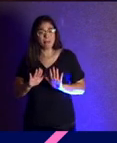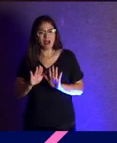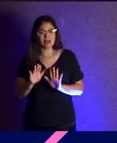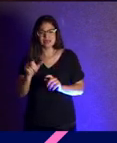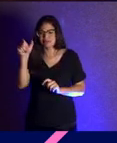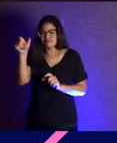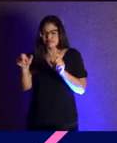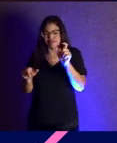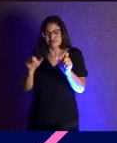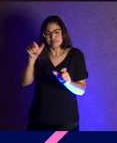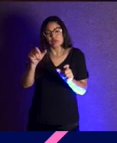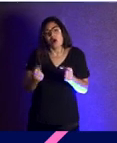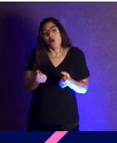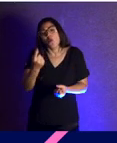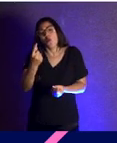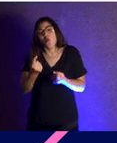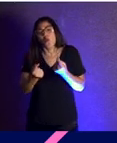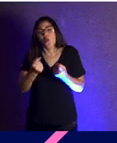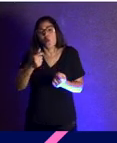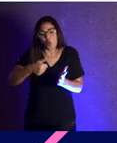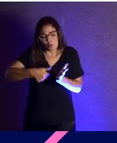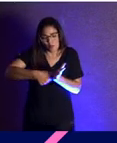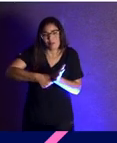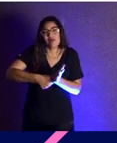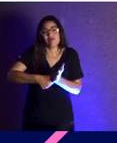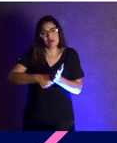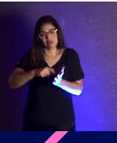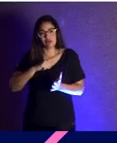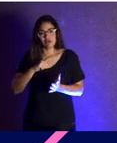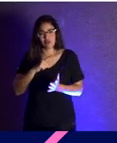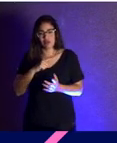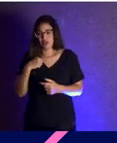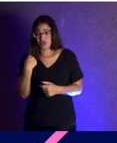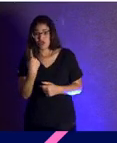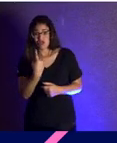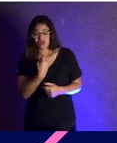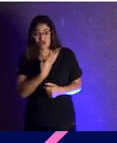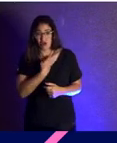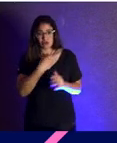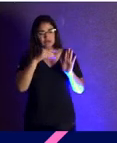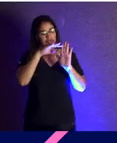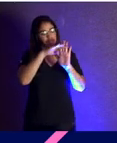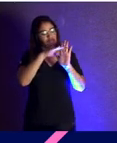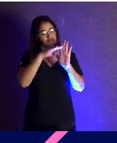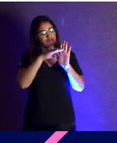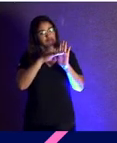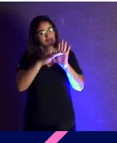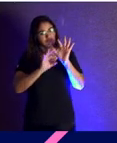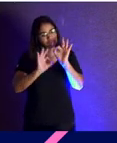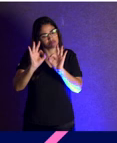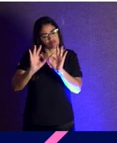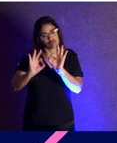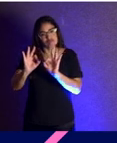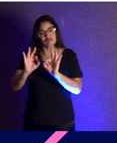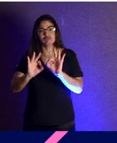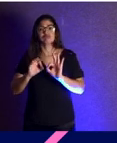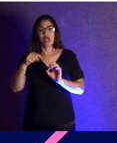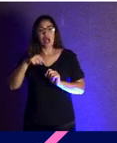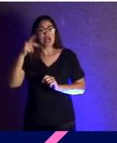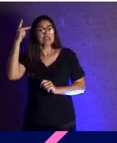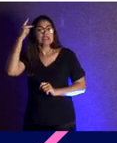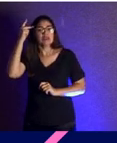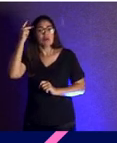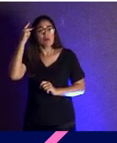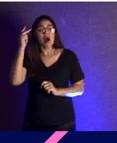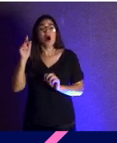são identificadas. A gente mapeou esses casos aqui em São Paulo, né? A gente vê que